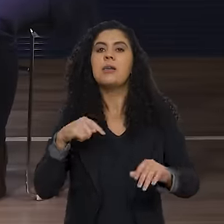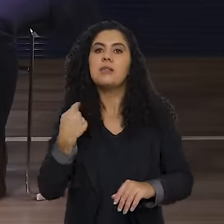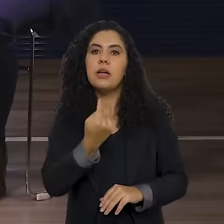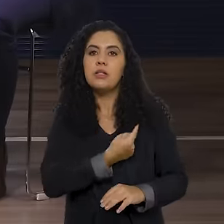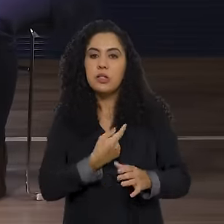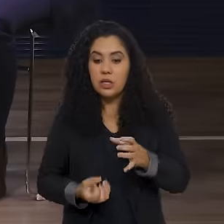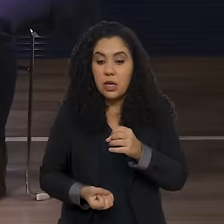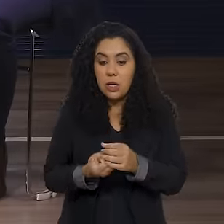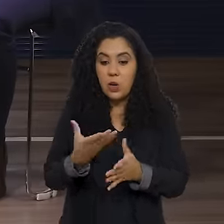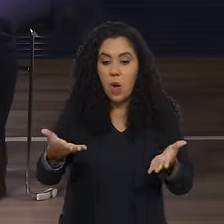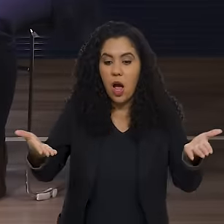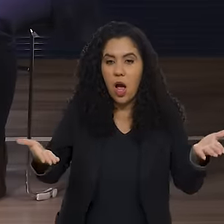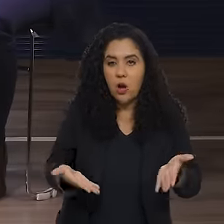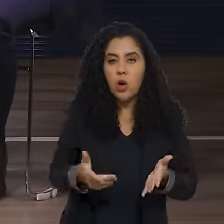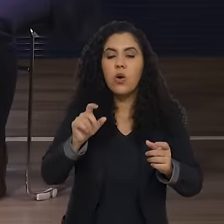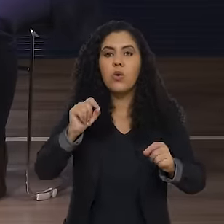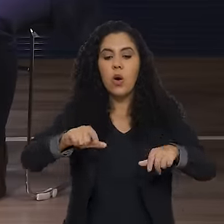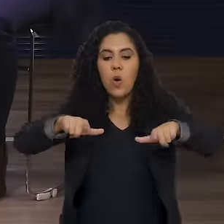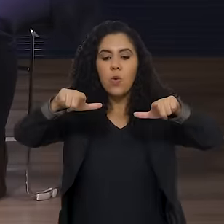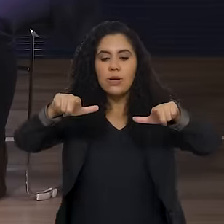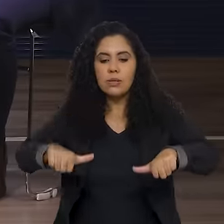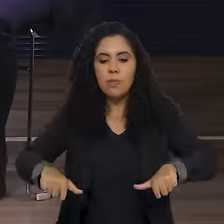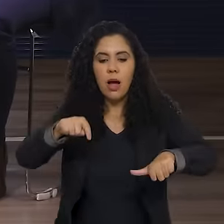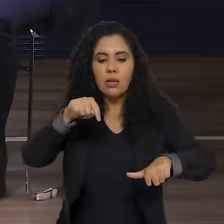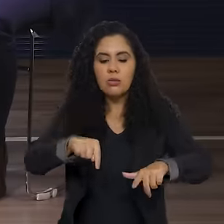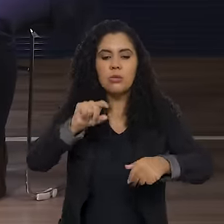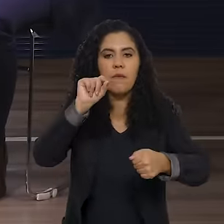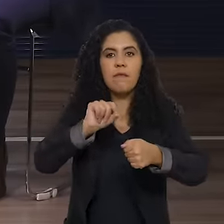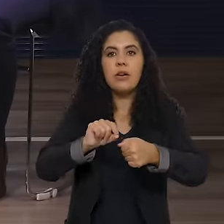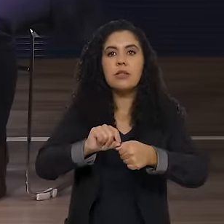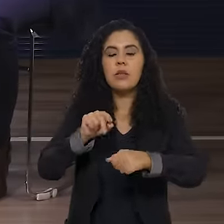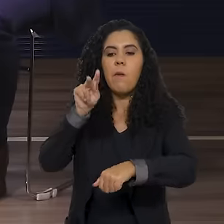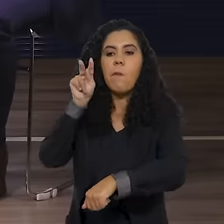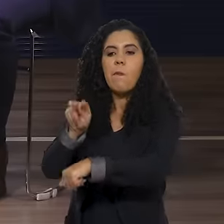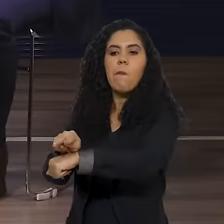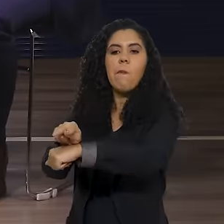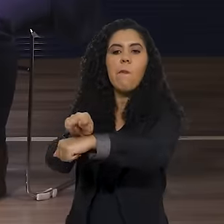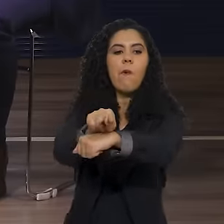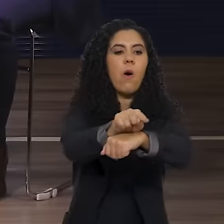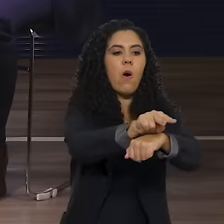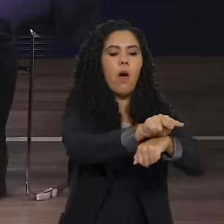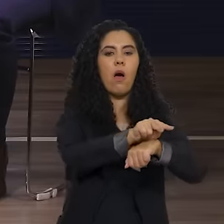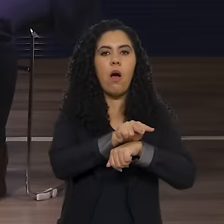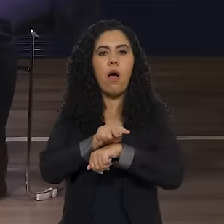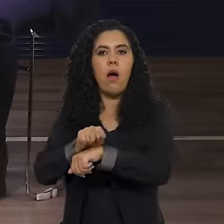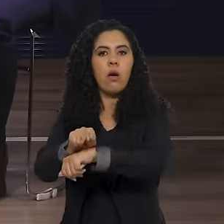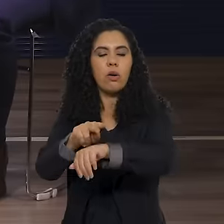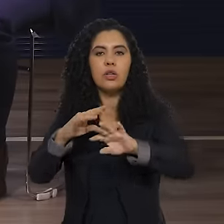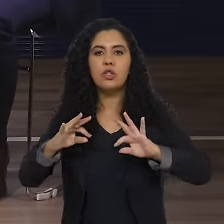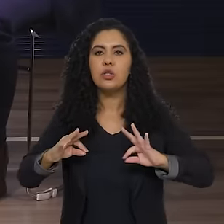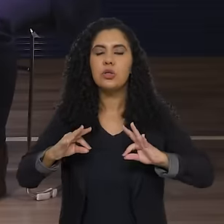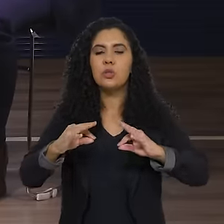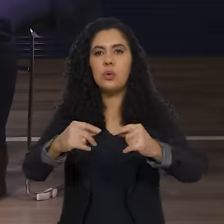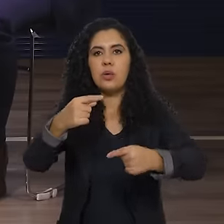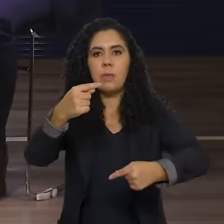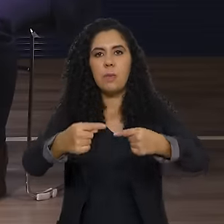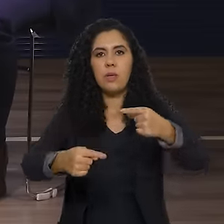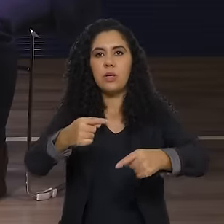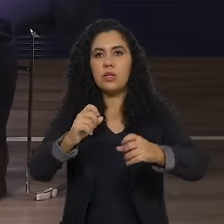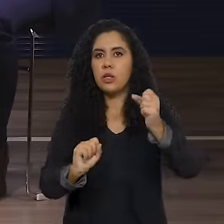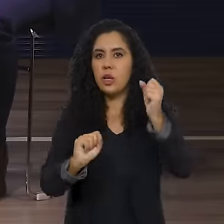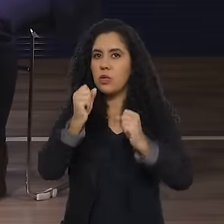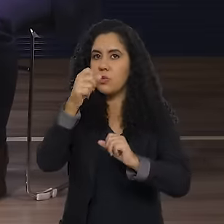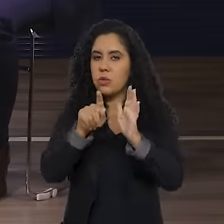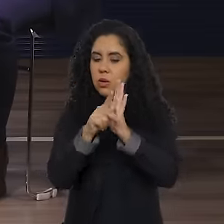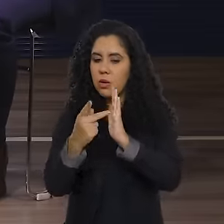momento? Um observatório para fazer um monitoramento de toda a política industrial do